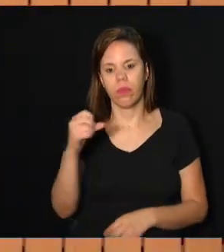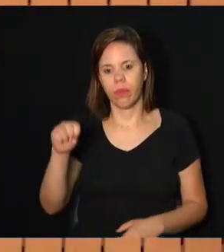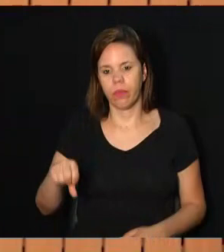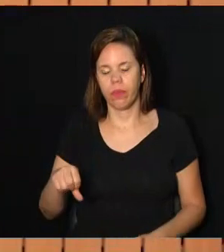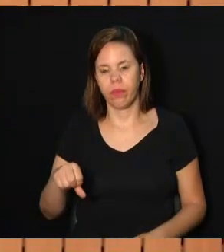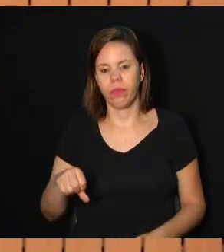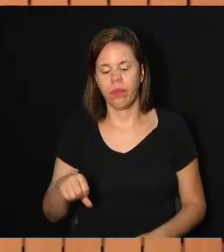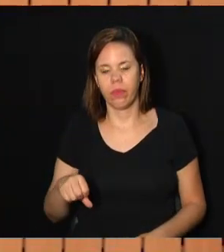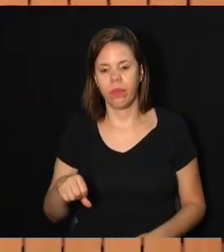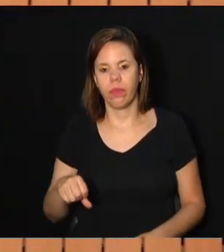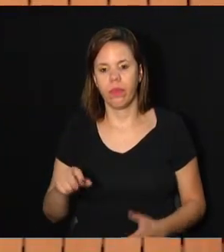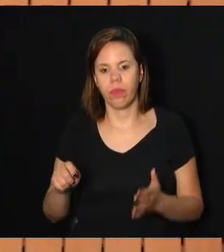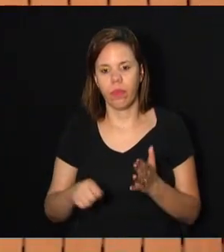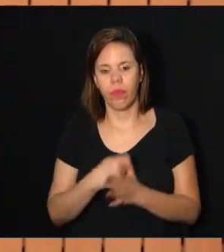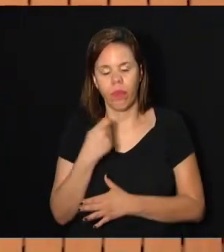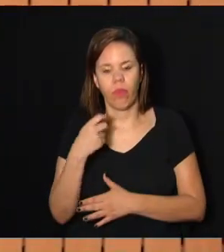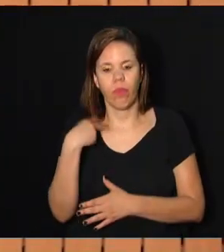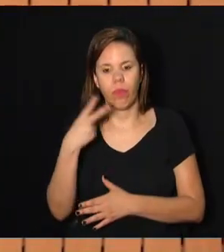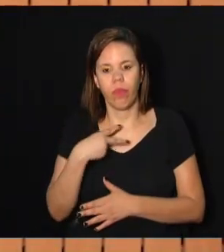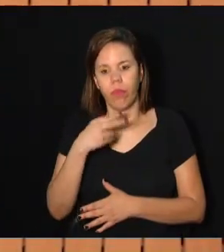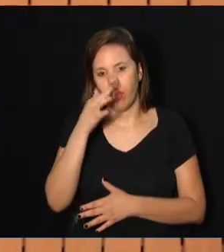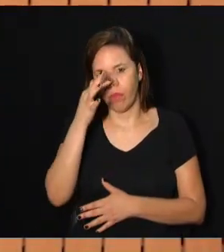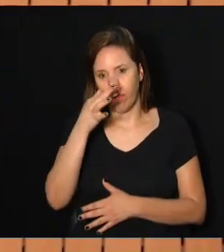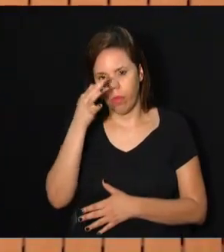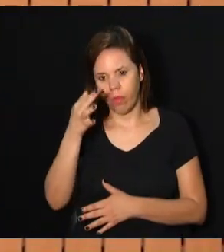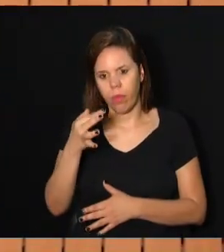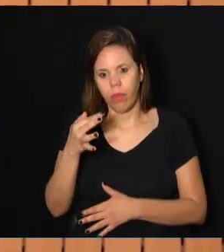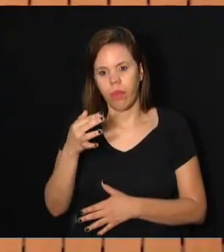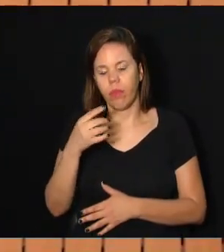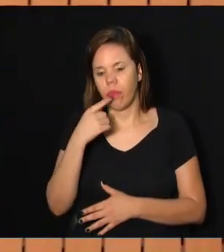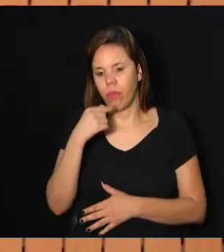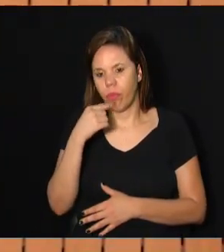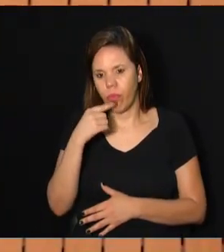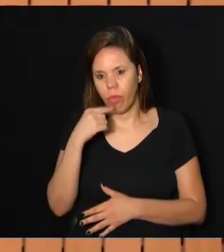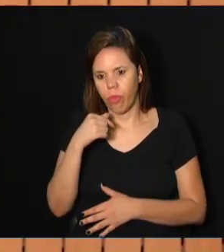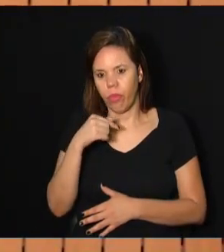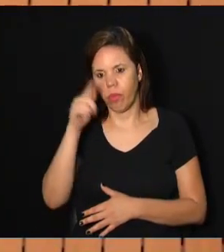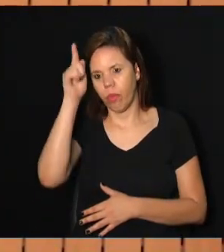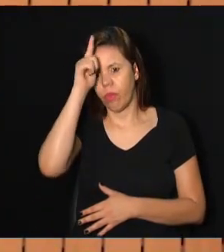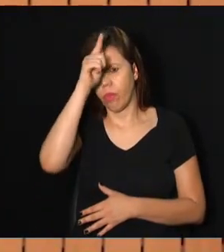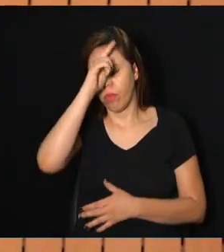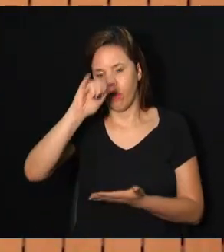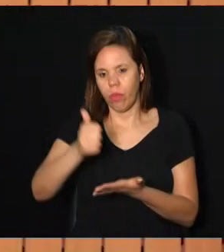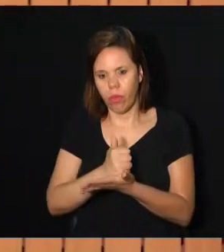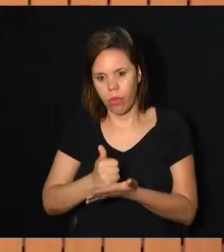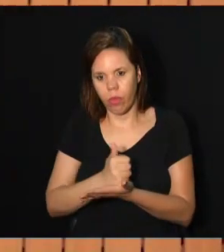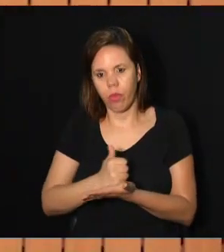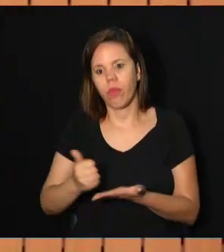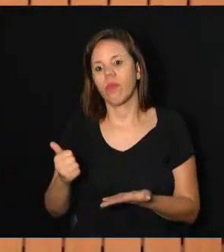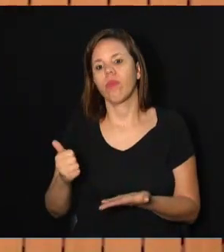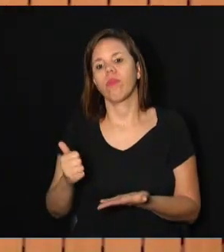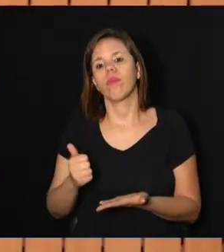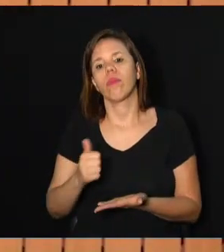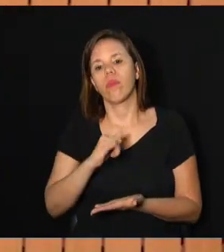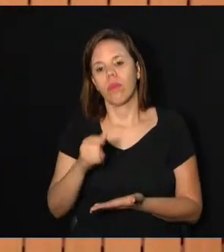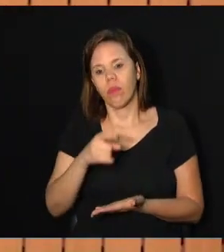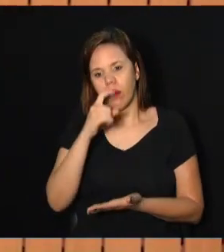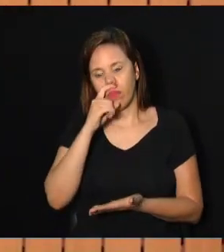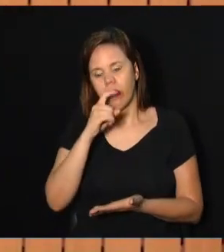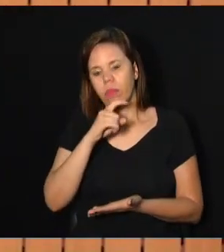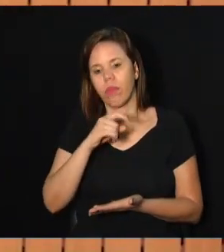pelos vereadores Antônio Flores, Carlão do PT, Fernando Mendes, Gilberto Vermelho, Gustavo Pita, Jorge da Farmácia, Jorge Schneider, Juscelino da Barbarense, Marcelo